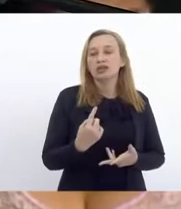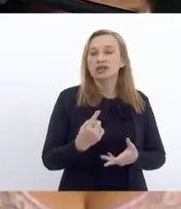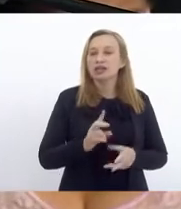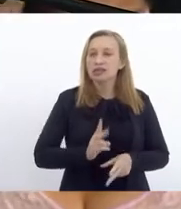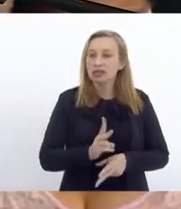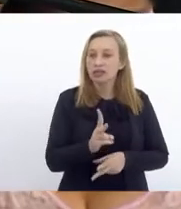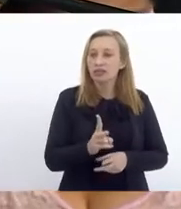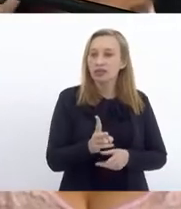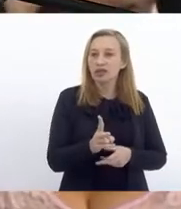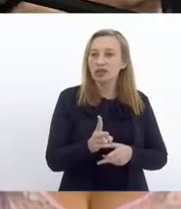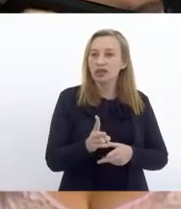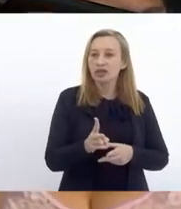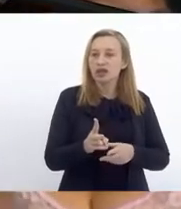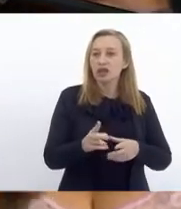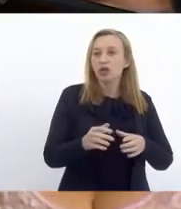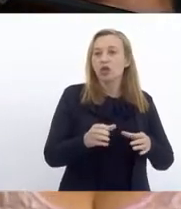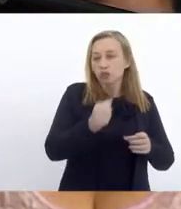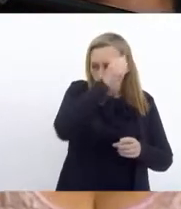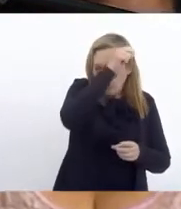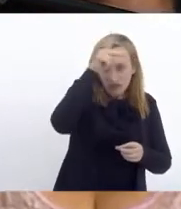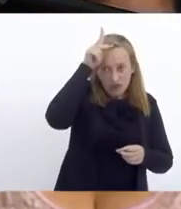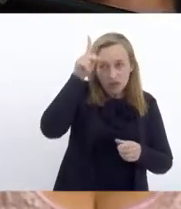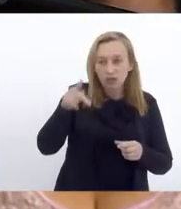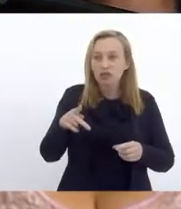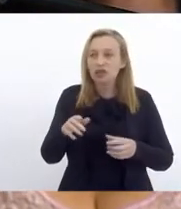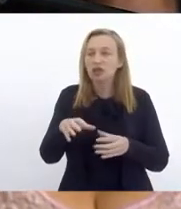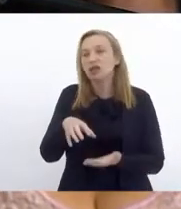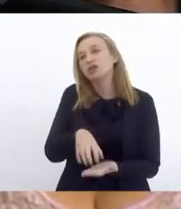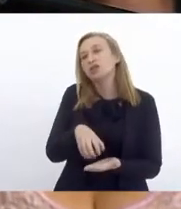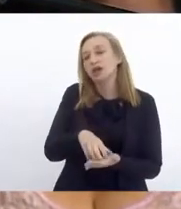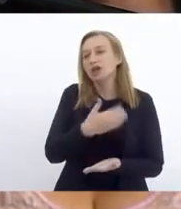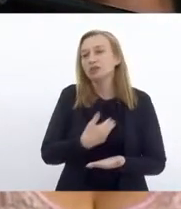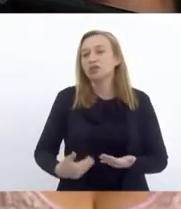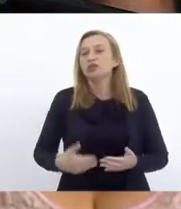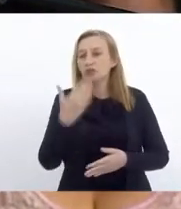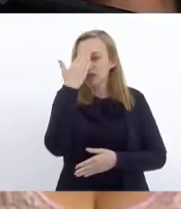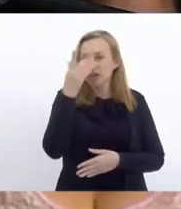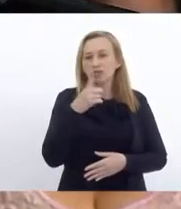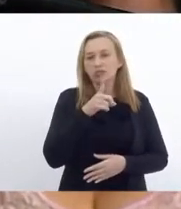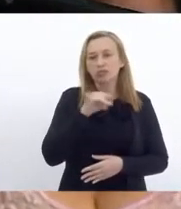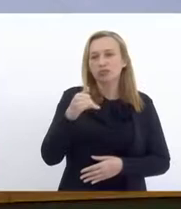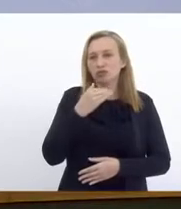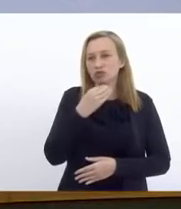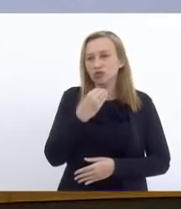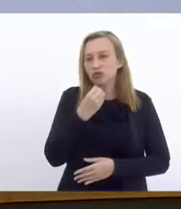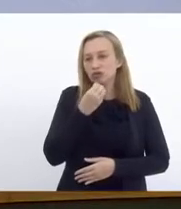social da prefeitura e dos órgãos públicos. Muito obrigado, um bom dia para todos.